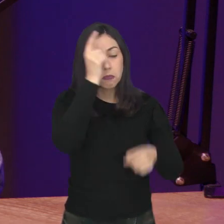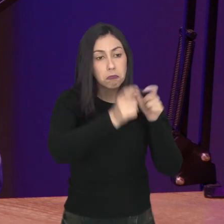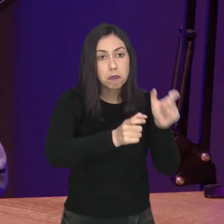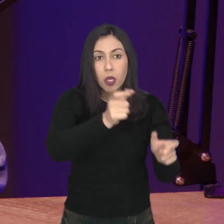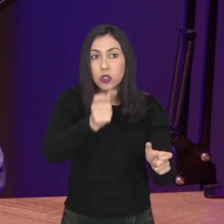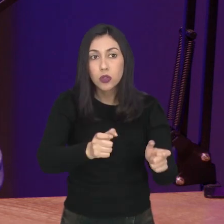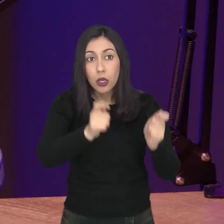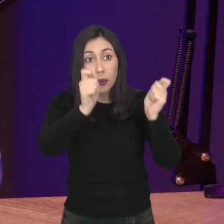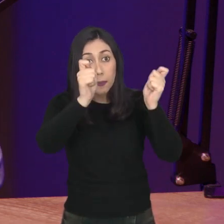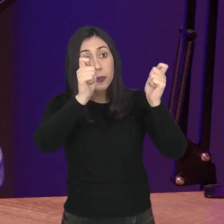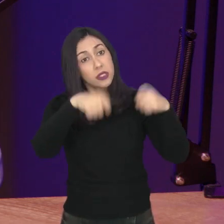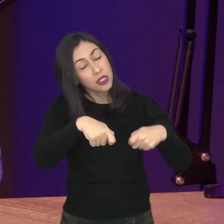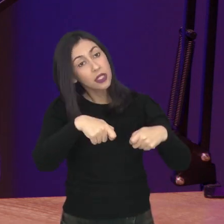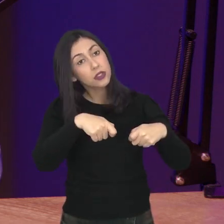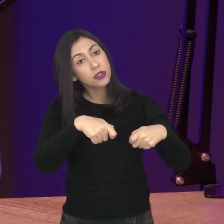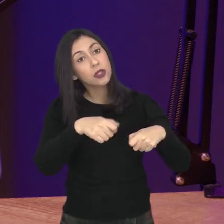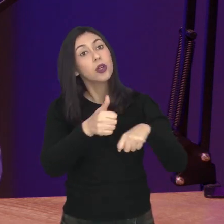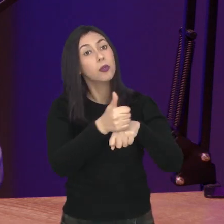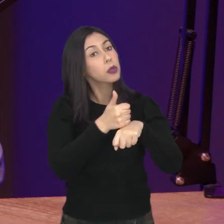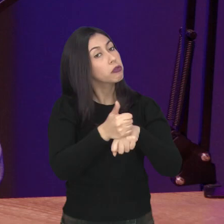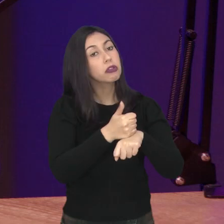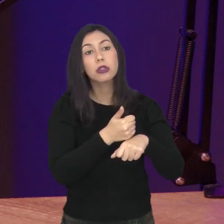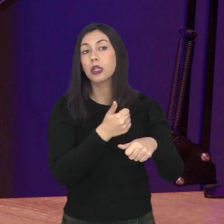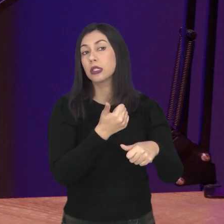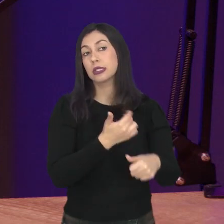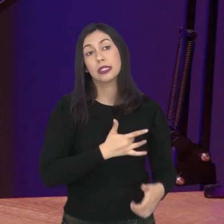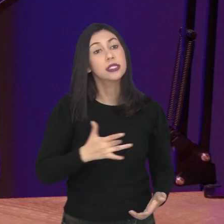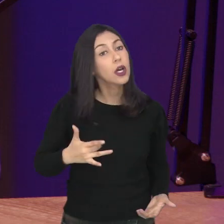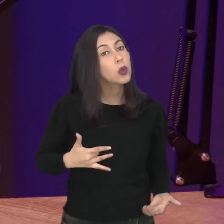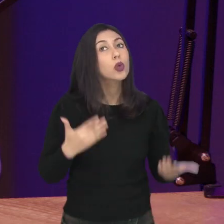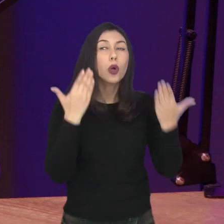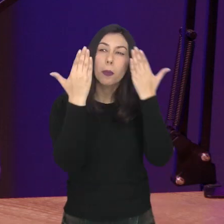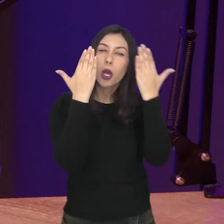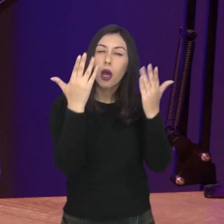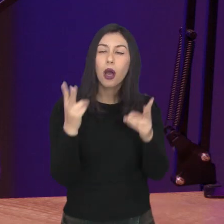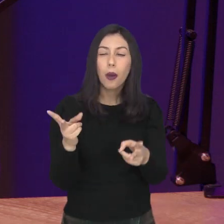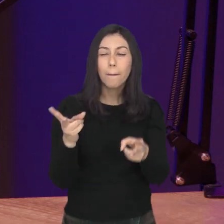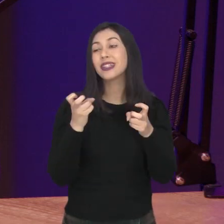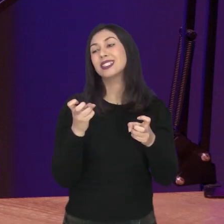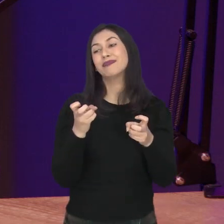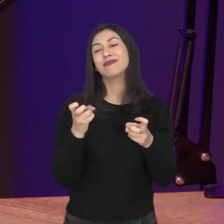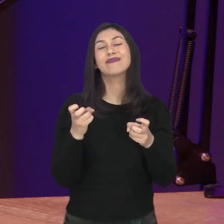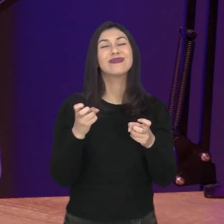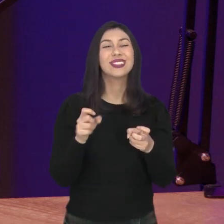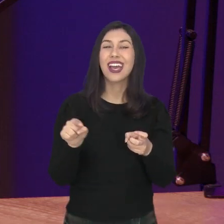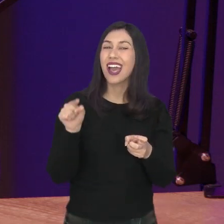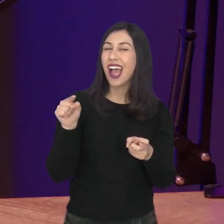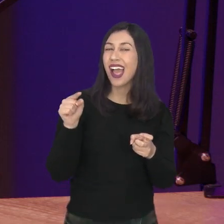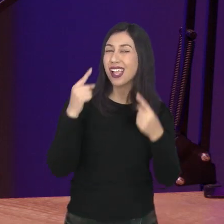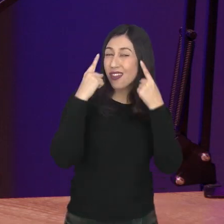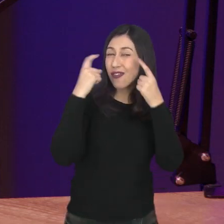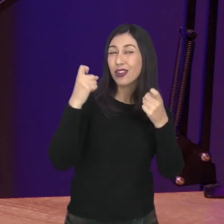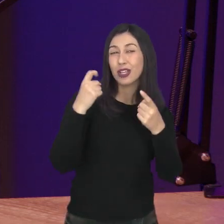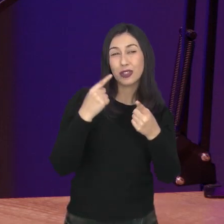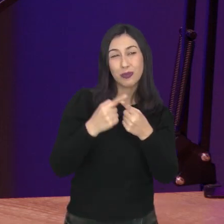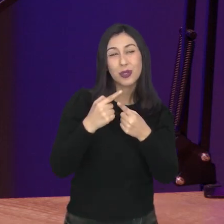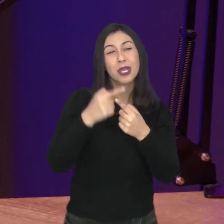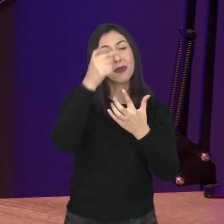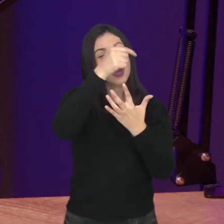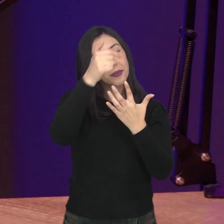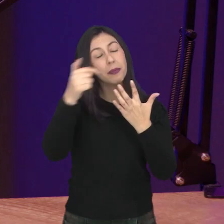pessoas que são preparadas para isso, então profissionais da saúde, né? Psicólogos conseguem identificar as causas. Então, assim, gente,